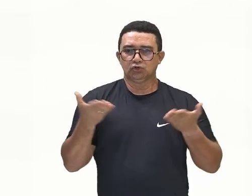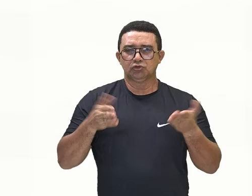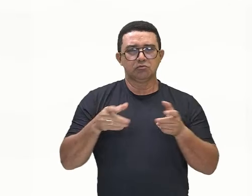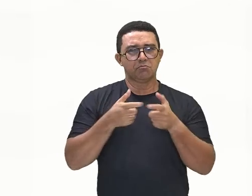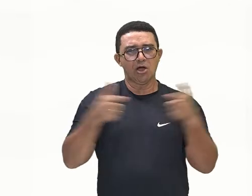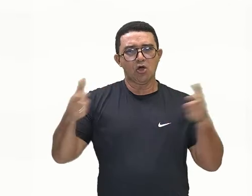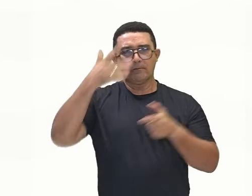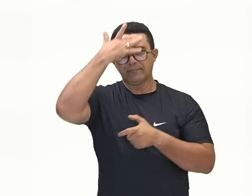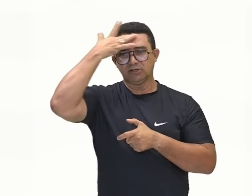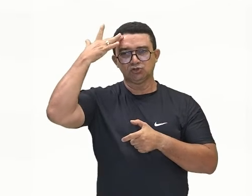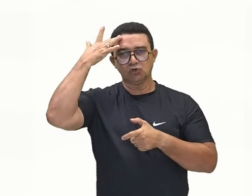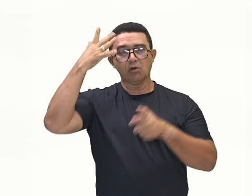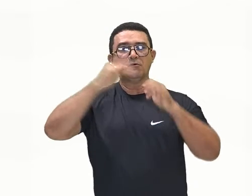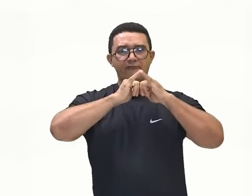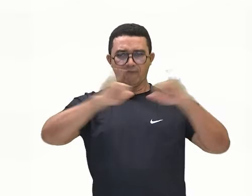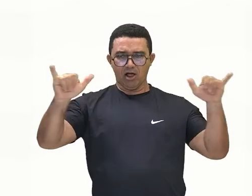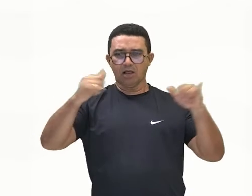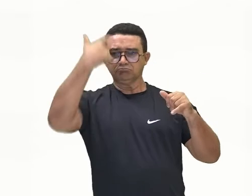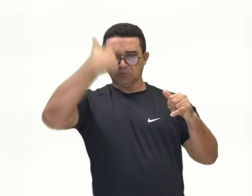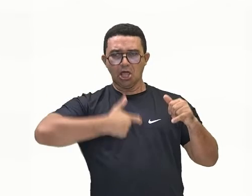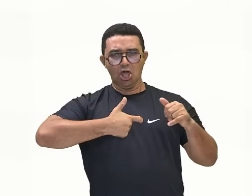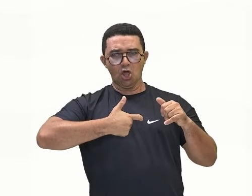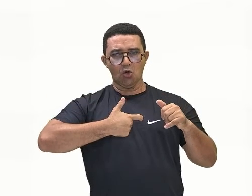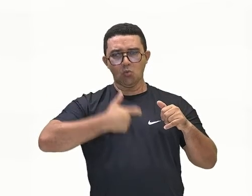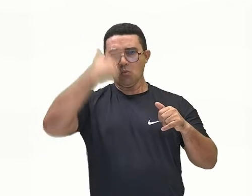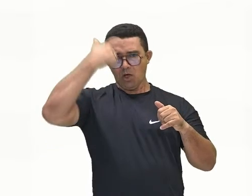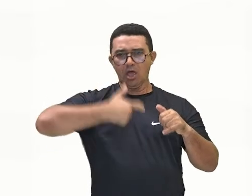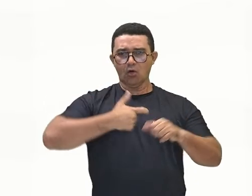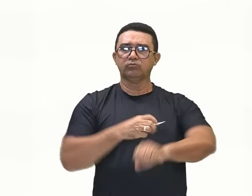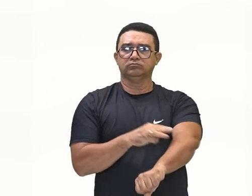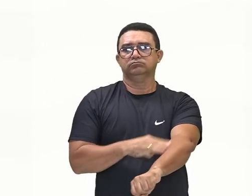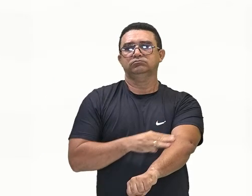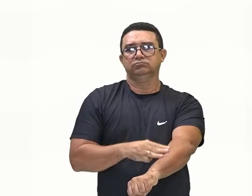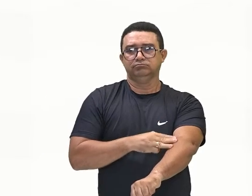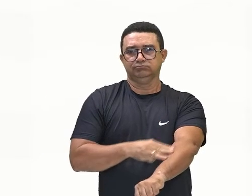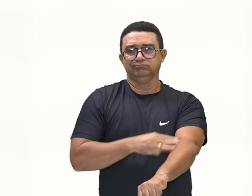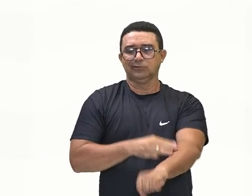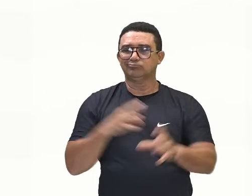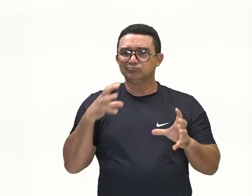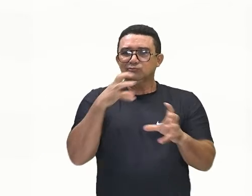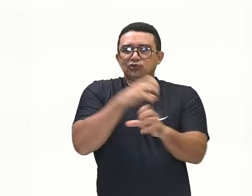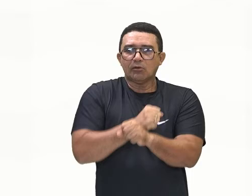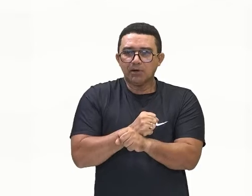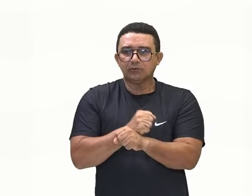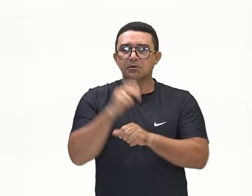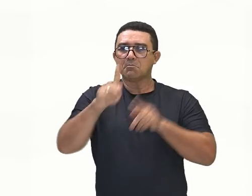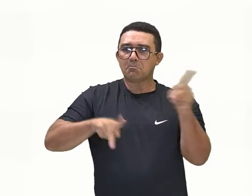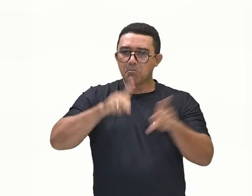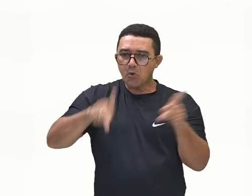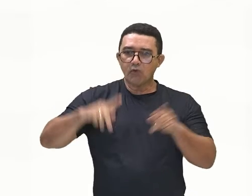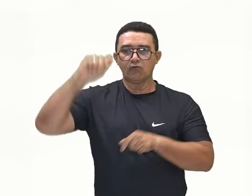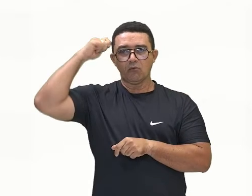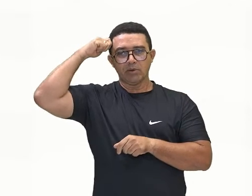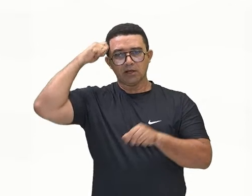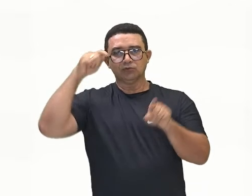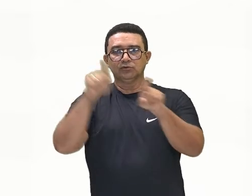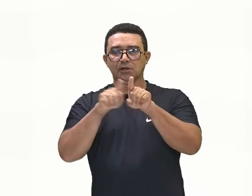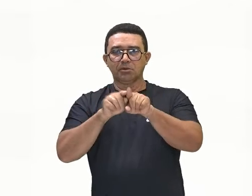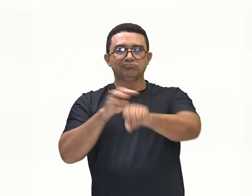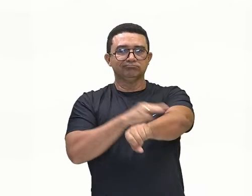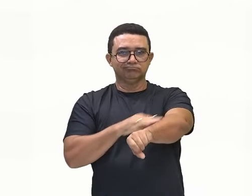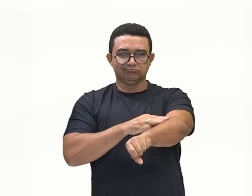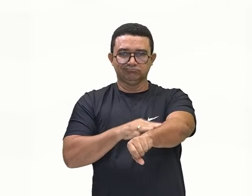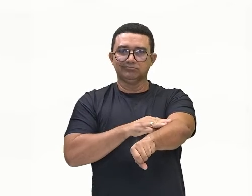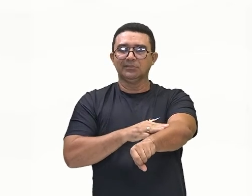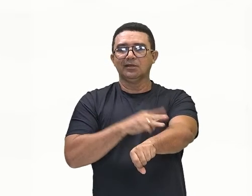se declara parda. Então, aqui a gente tem a soma, tá, dos dados da população preta com parda e acaba, então, que